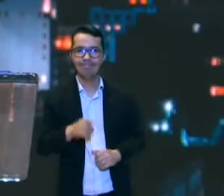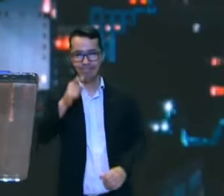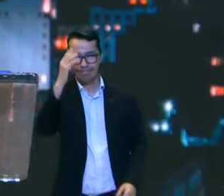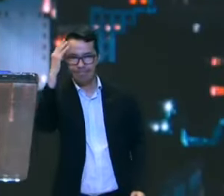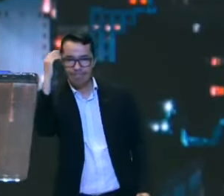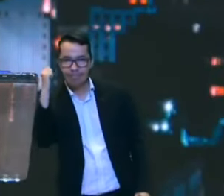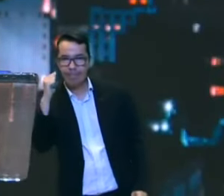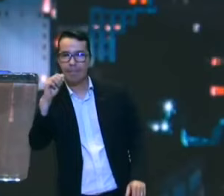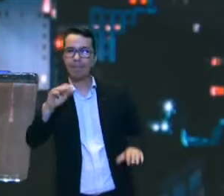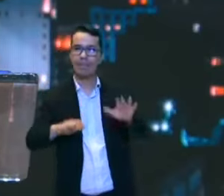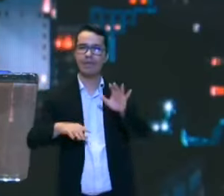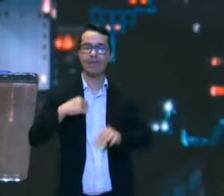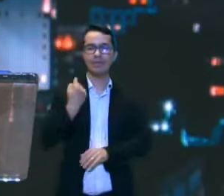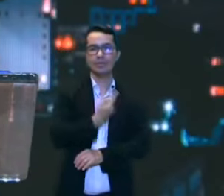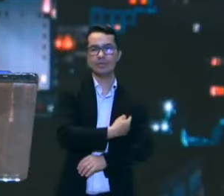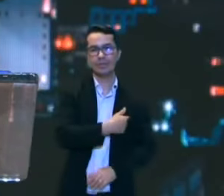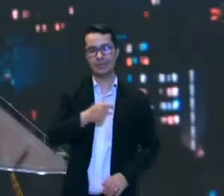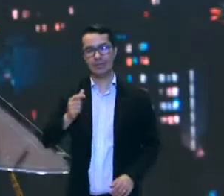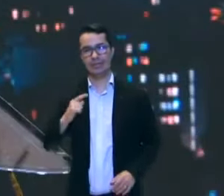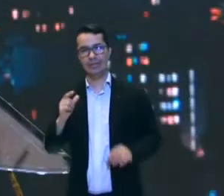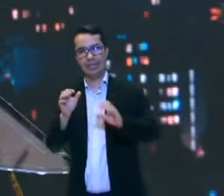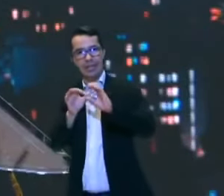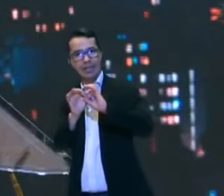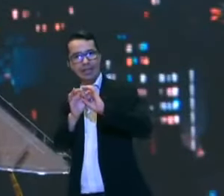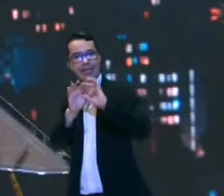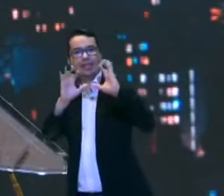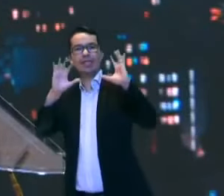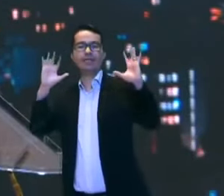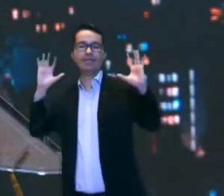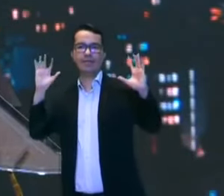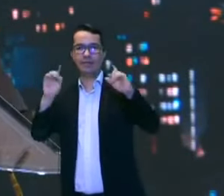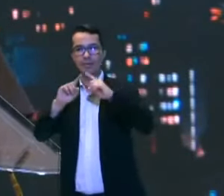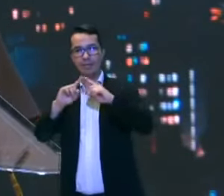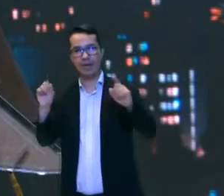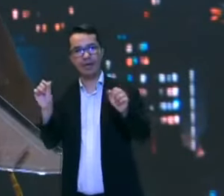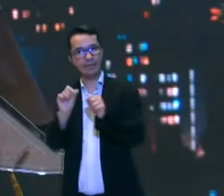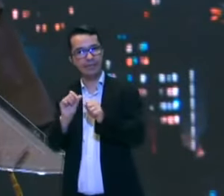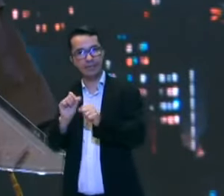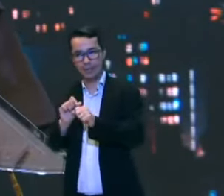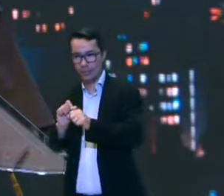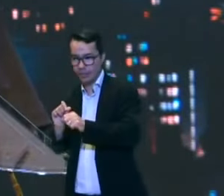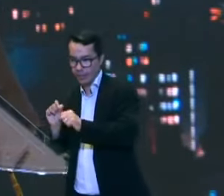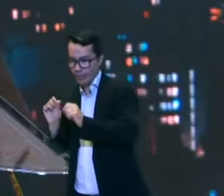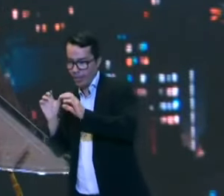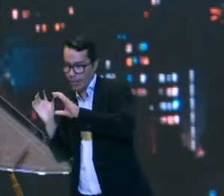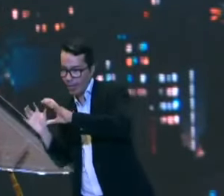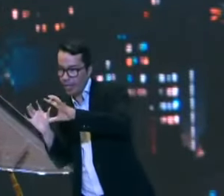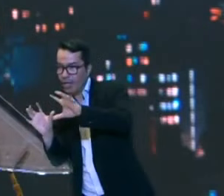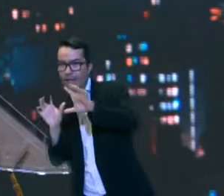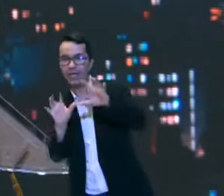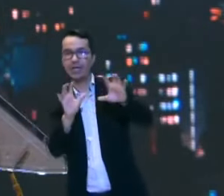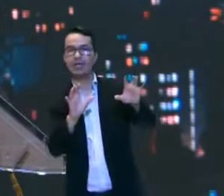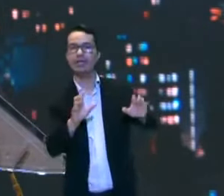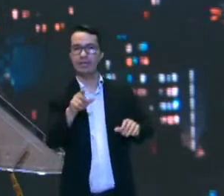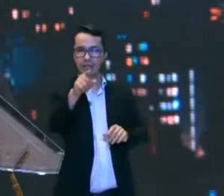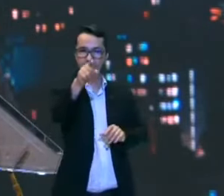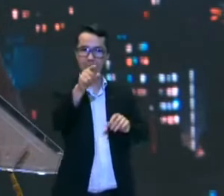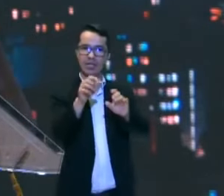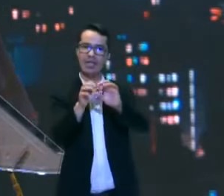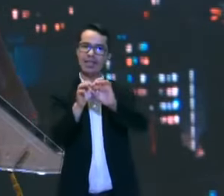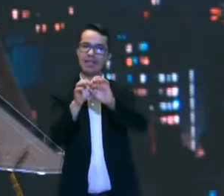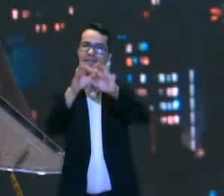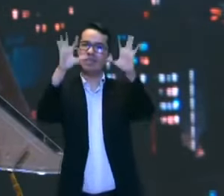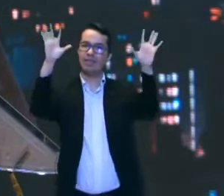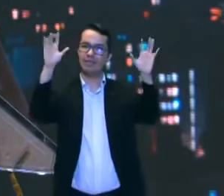Quando eu uso mal a liberdade que Deus me deu. Você é livre? É livre? Deus te